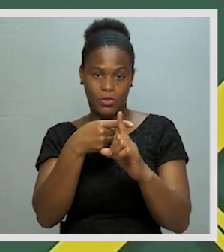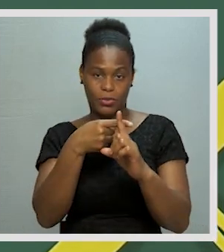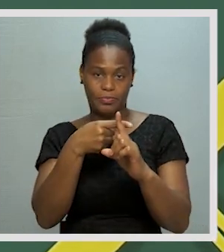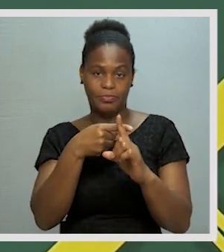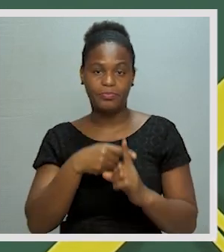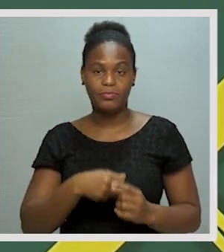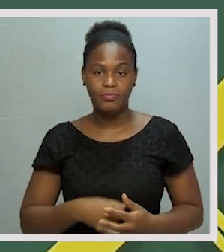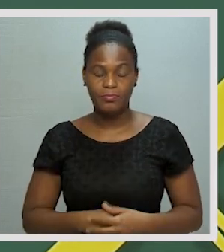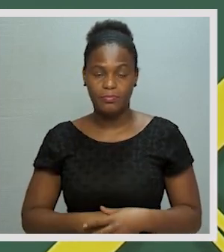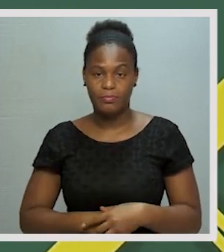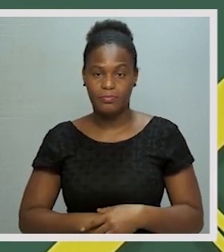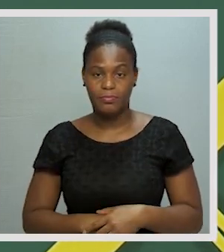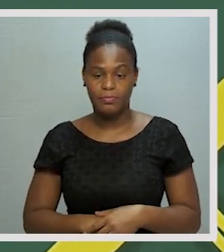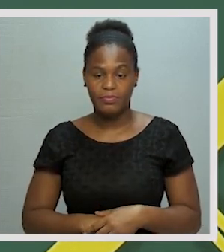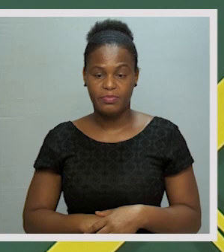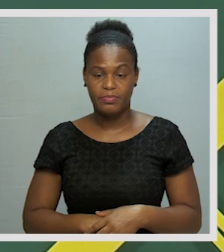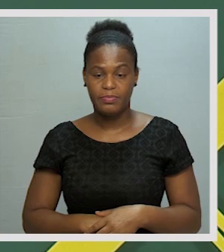Dividimos